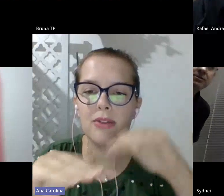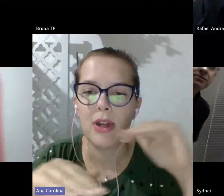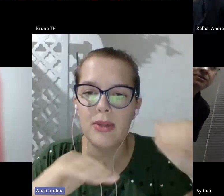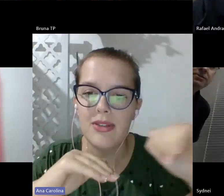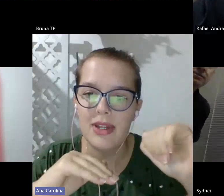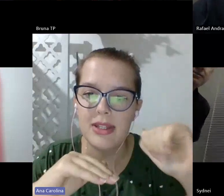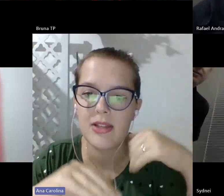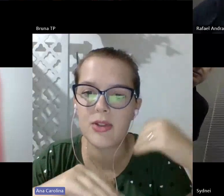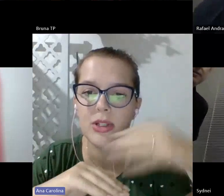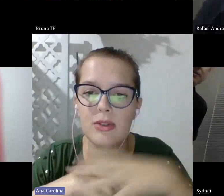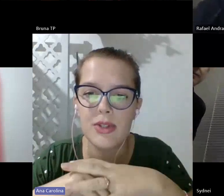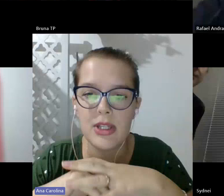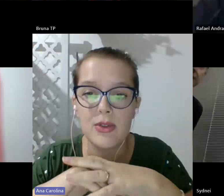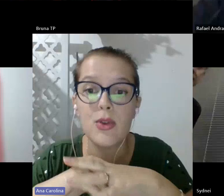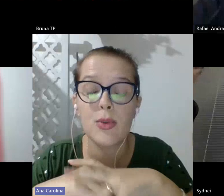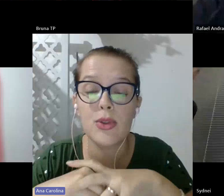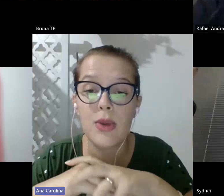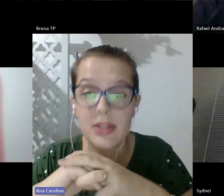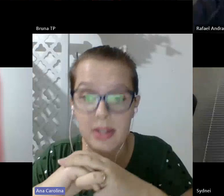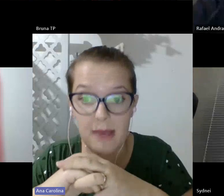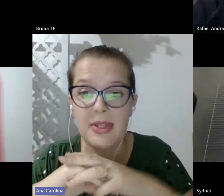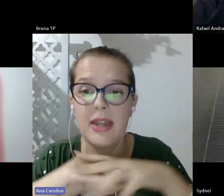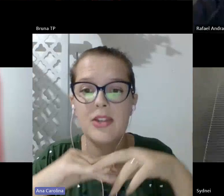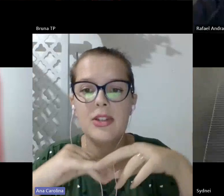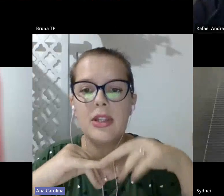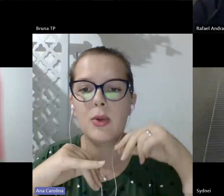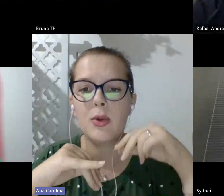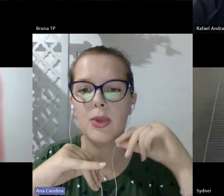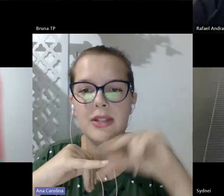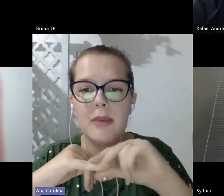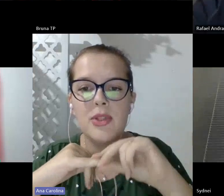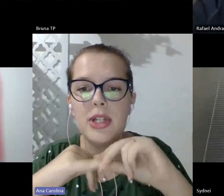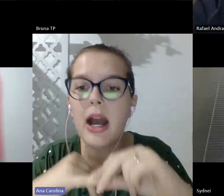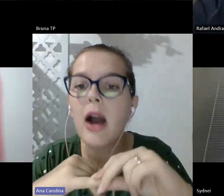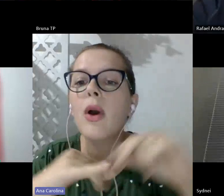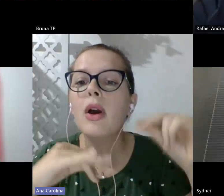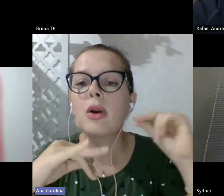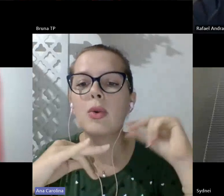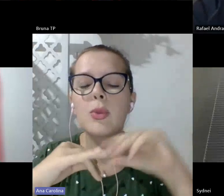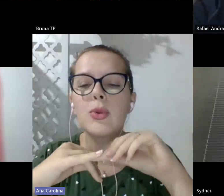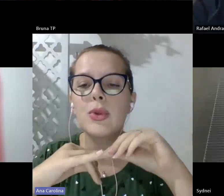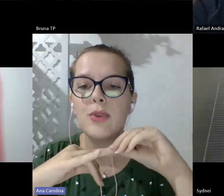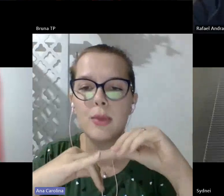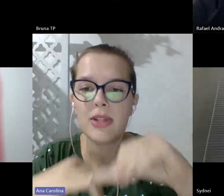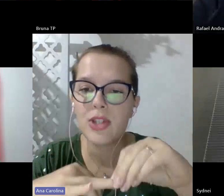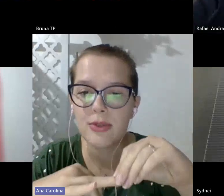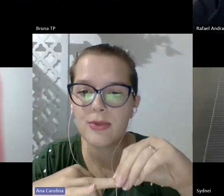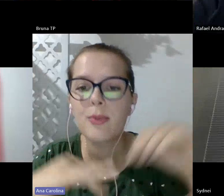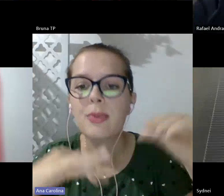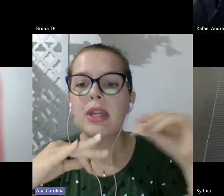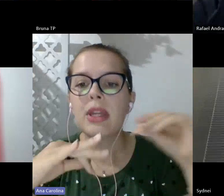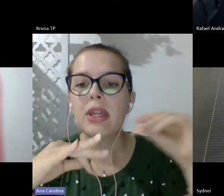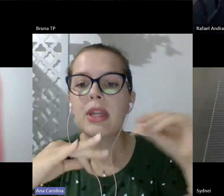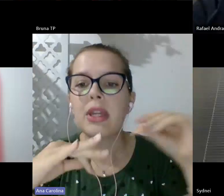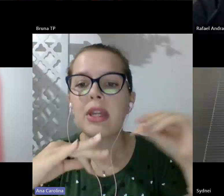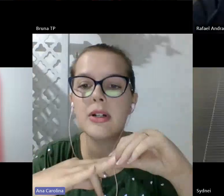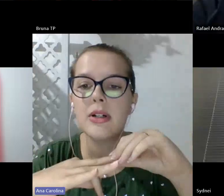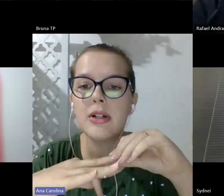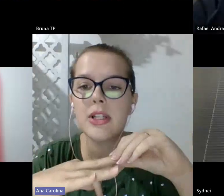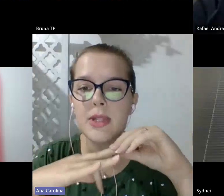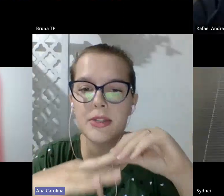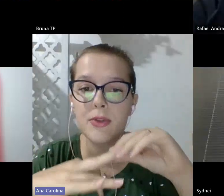Que o Rafael daí vai estar adicionando vocês nos grupos do WhatsApp, né? A gente tem grupo do WhatsApp geral, grupo do informativo e